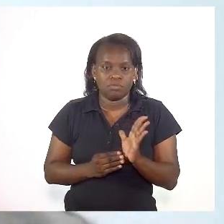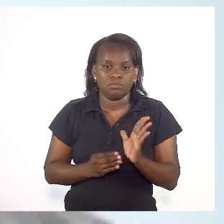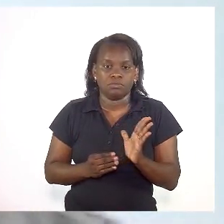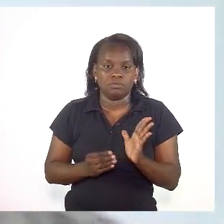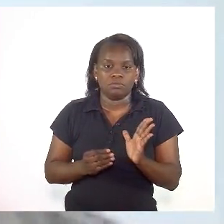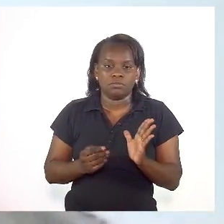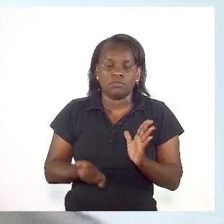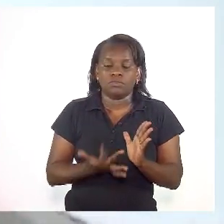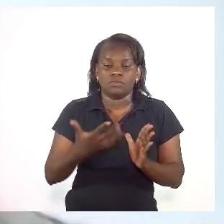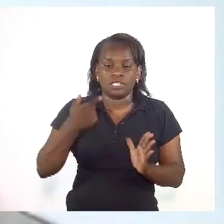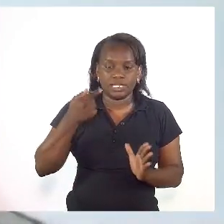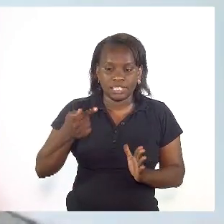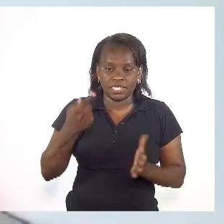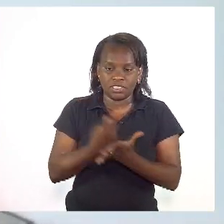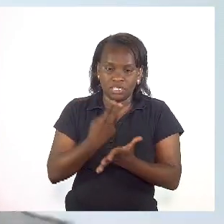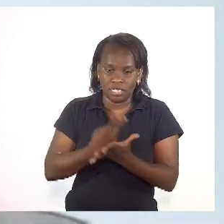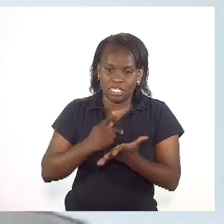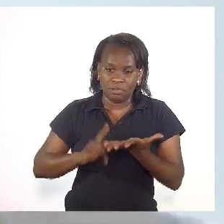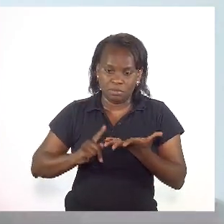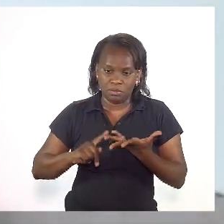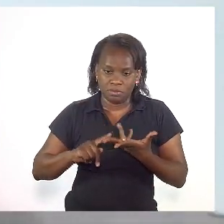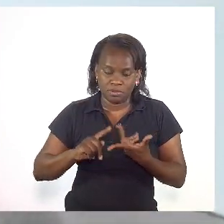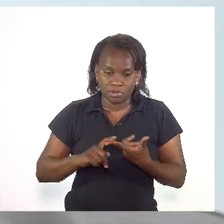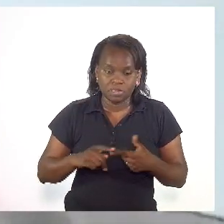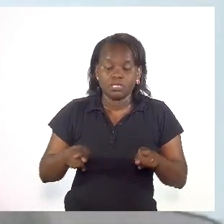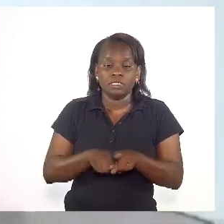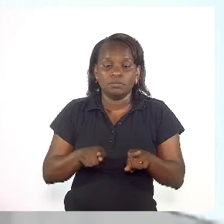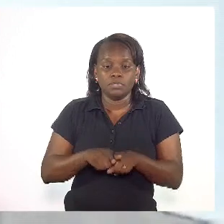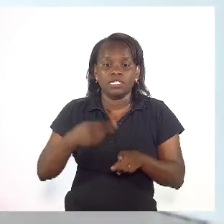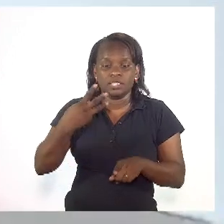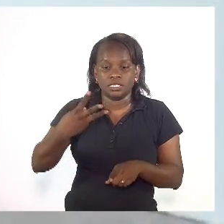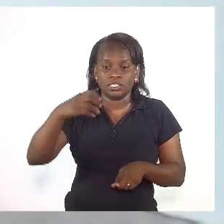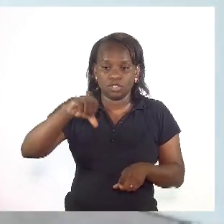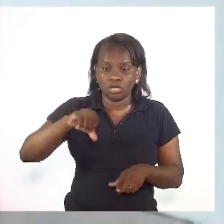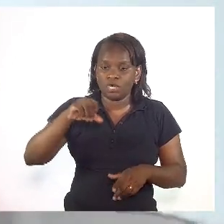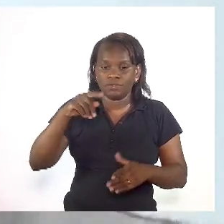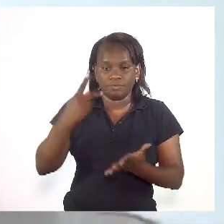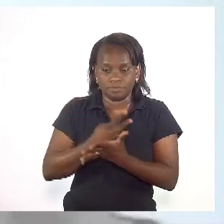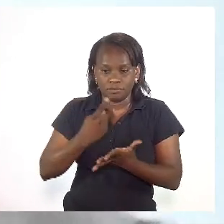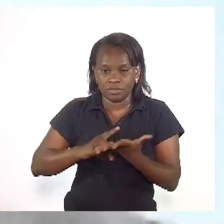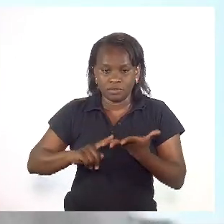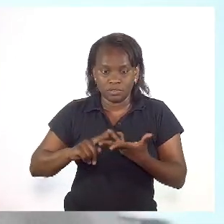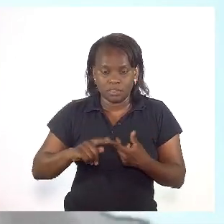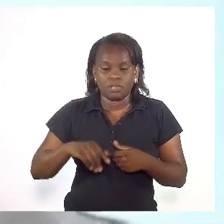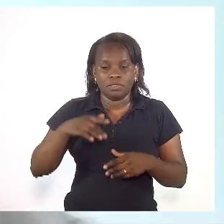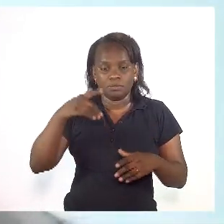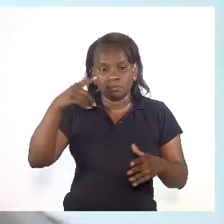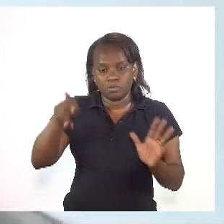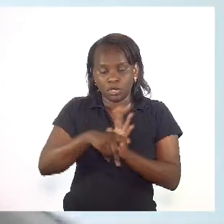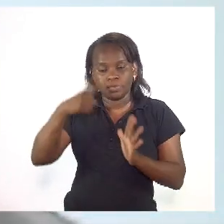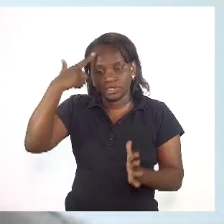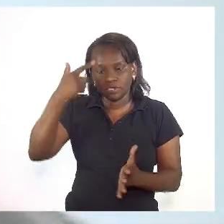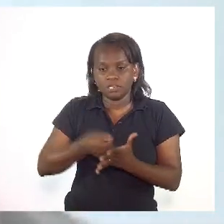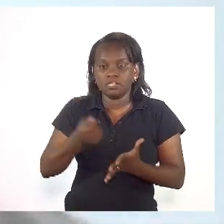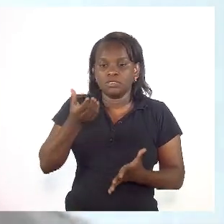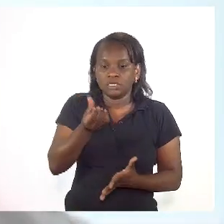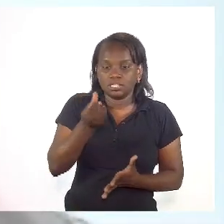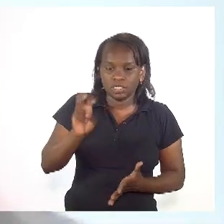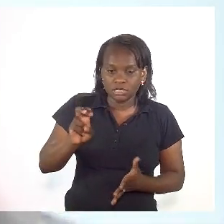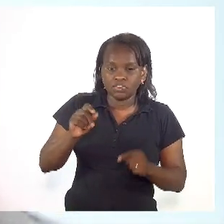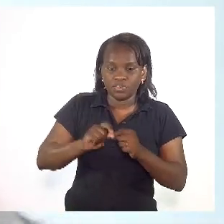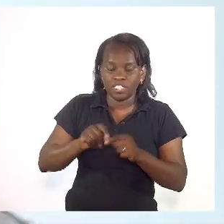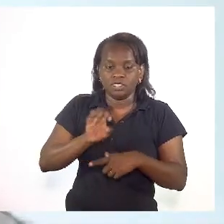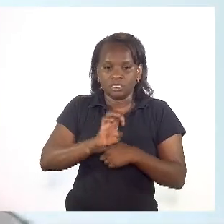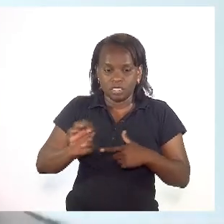de 7 irregularidades, além das 39 impropriedades, das 65 determinações feitas ao Poder